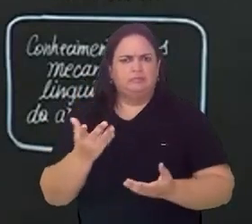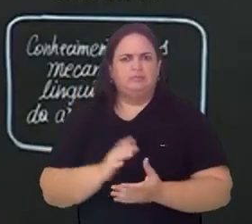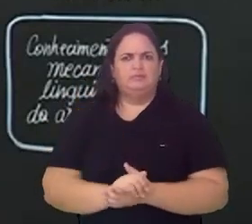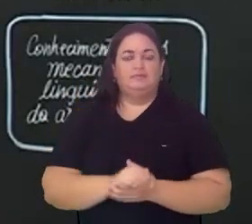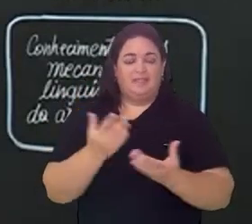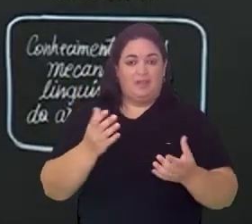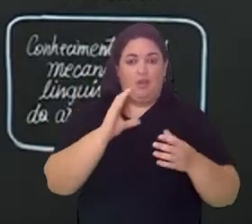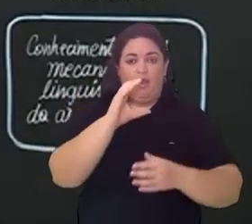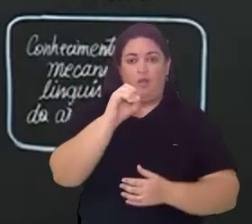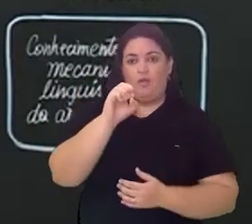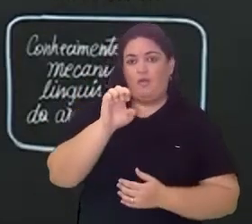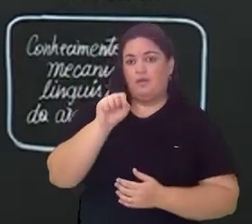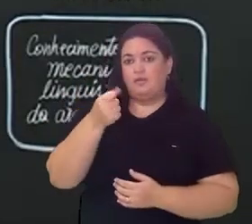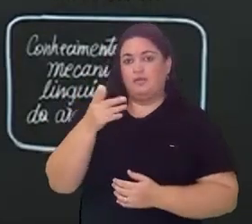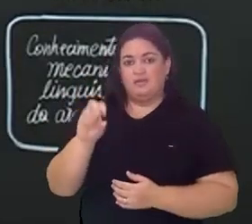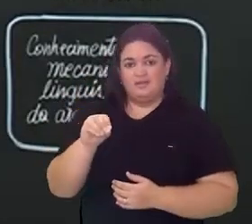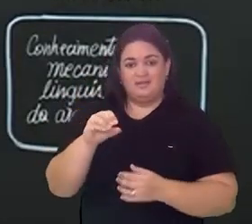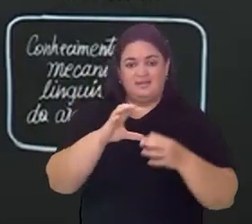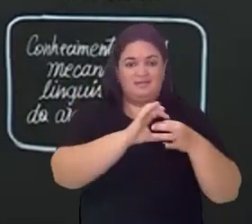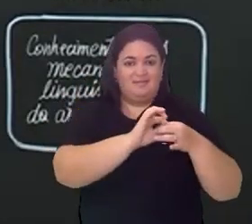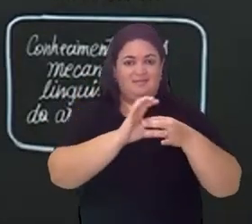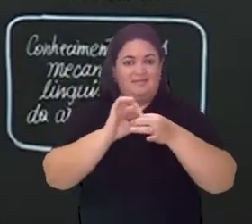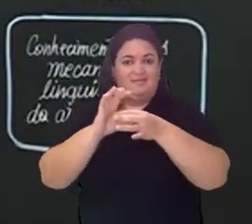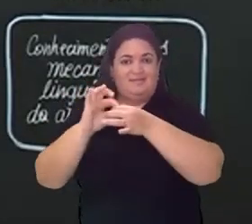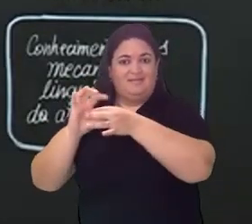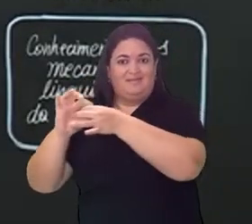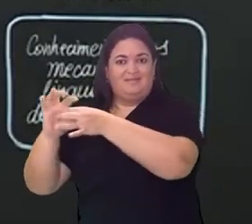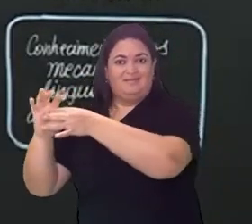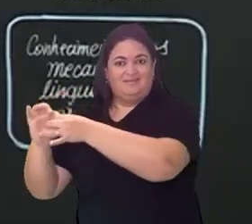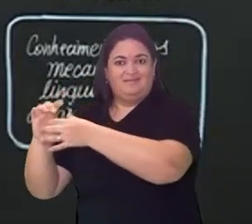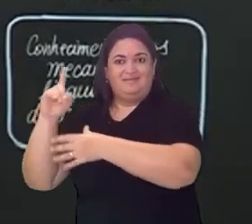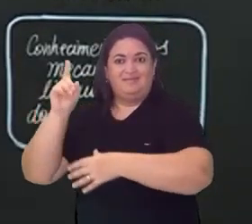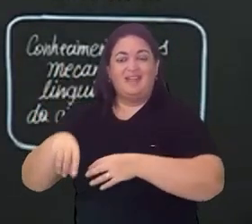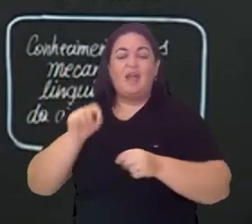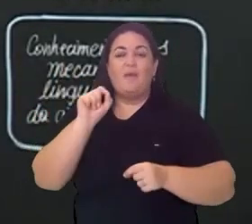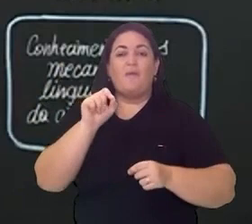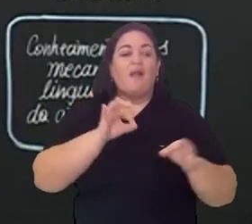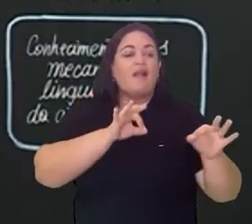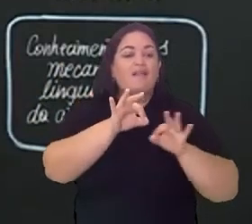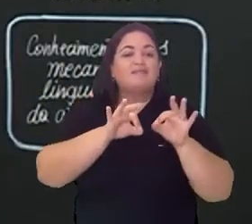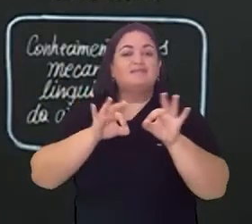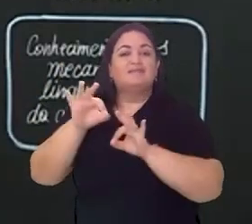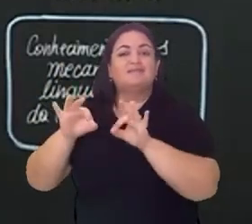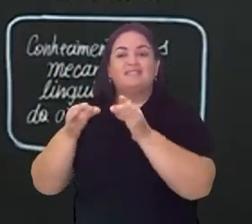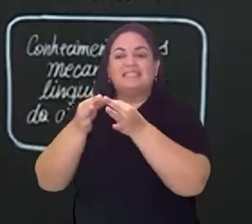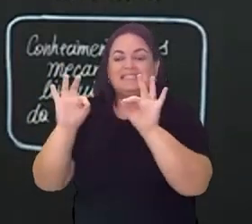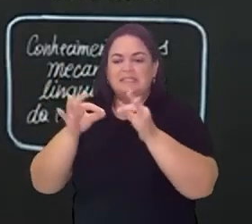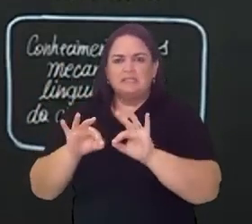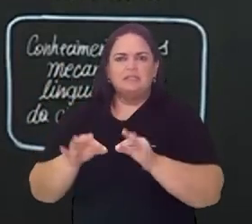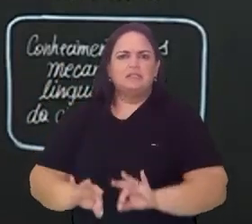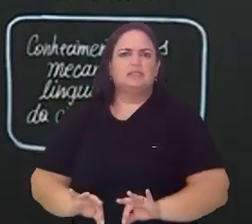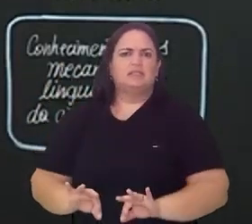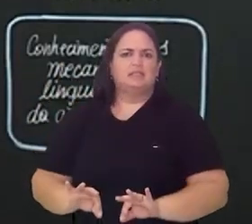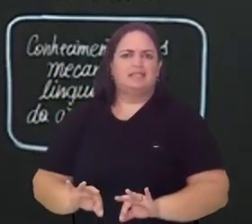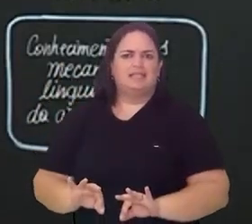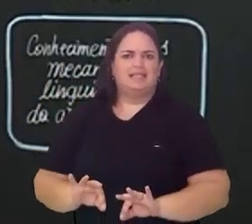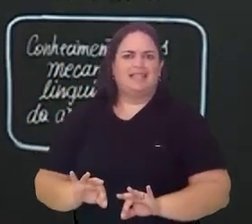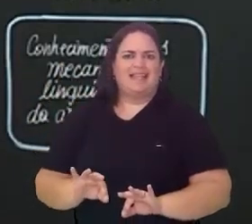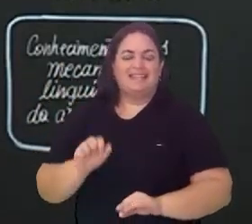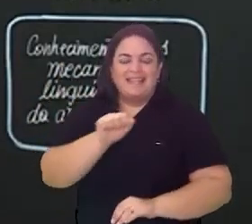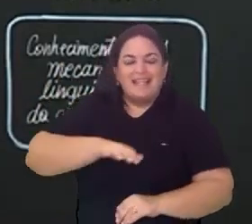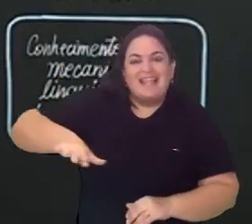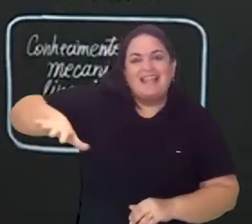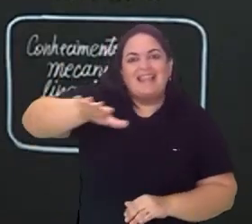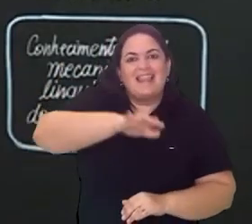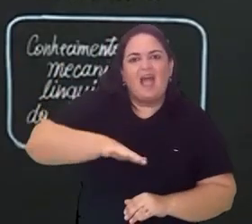A coesão textual está voltada para a estrutura e para a relação sintática. Então, a coesão está no campo